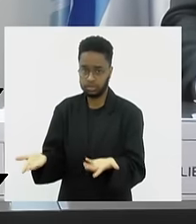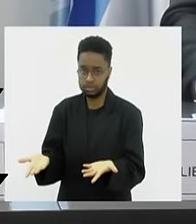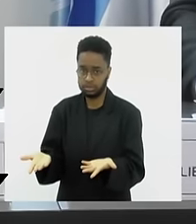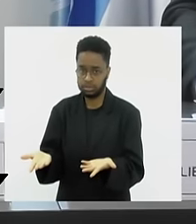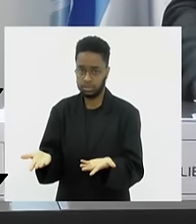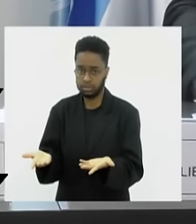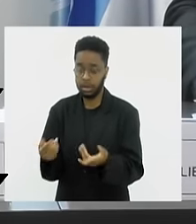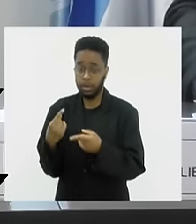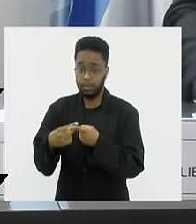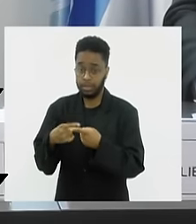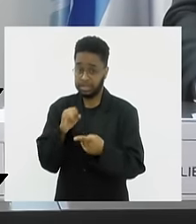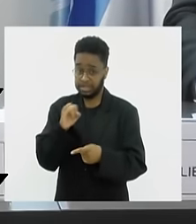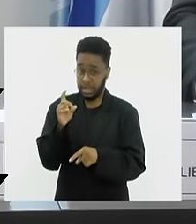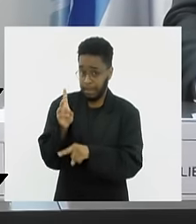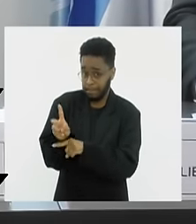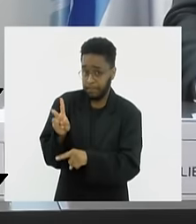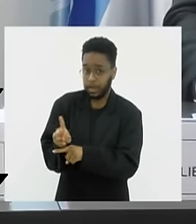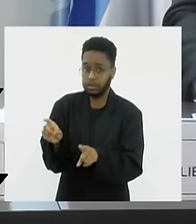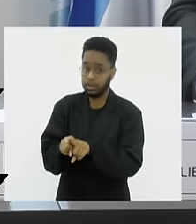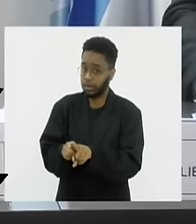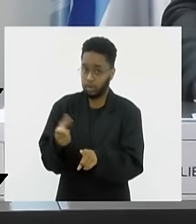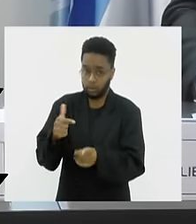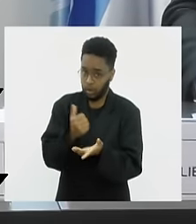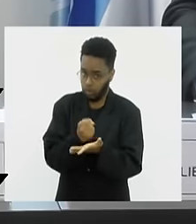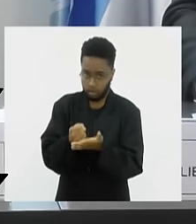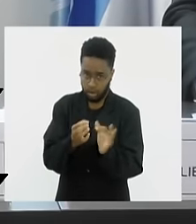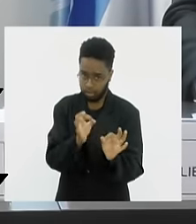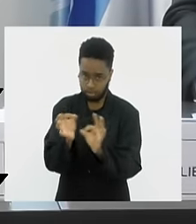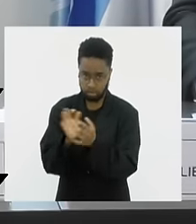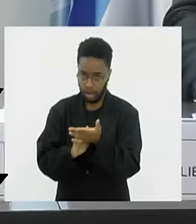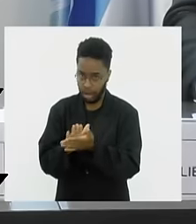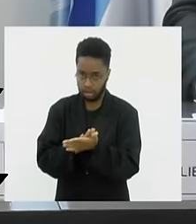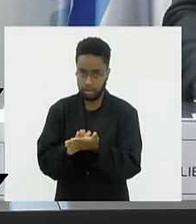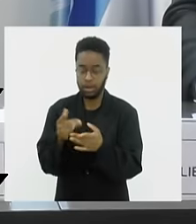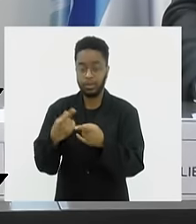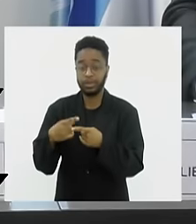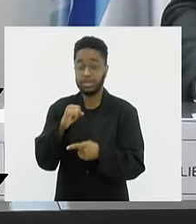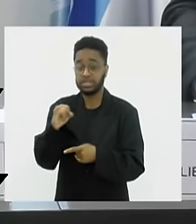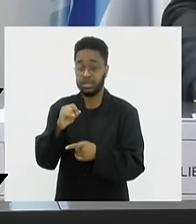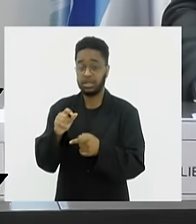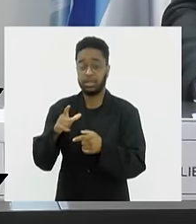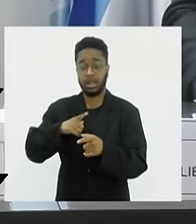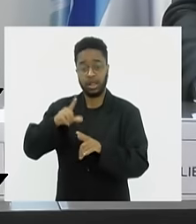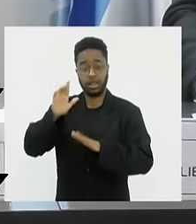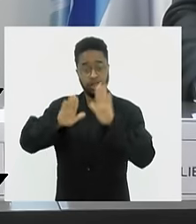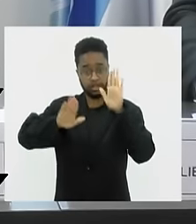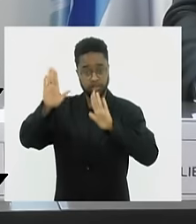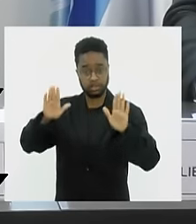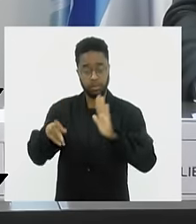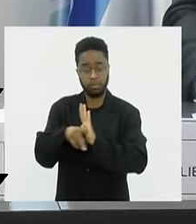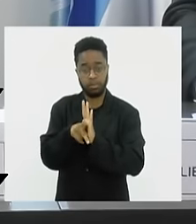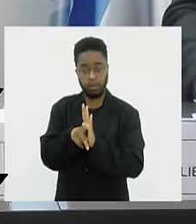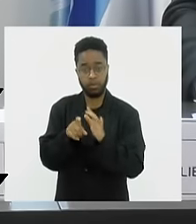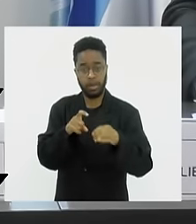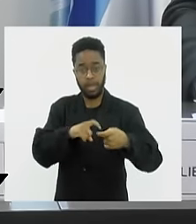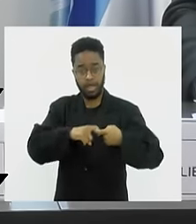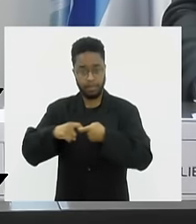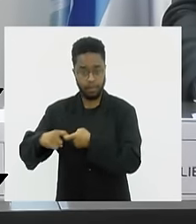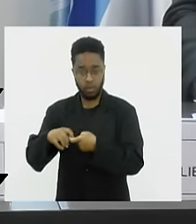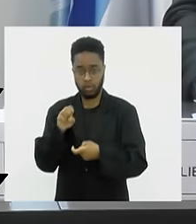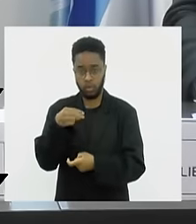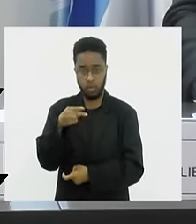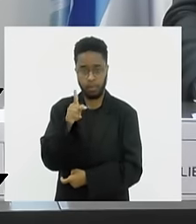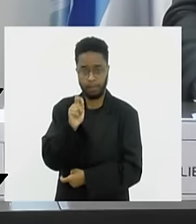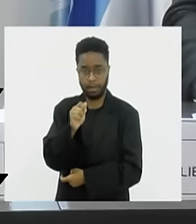partir do momento que empresta, que também não há nenhuma cobertura contratual para isso, porque quando o senhor faz uma licitação no Detro para serviço de reboque, de pátio, seja lá o que